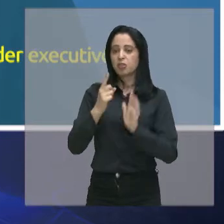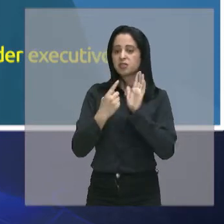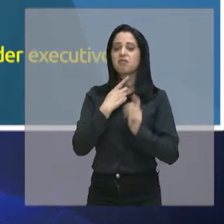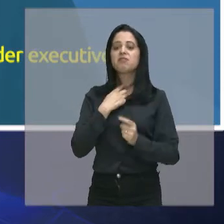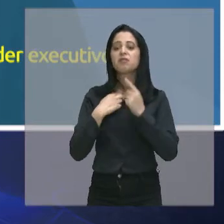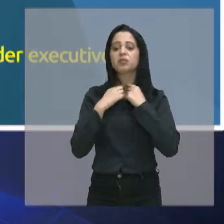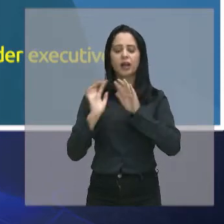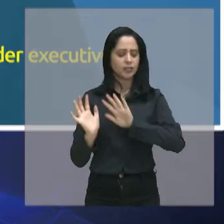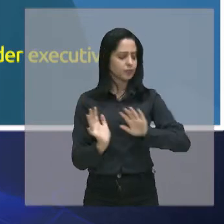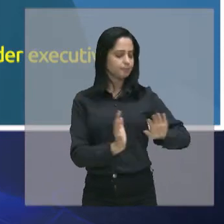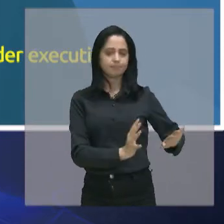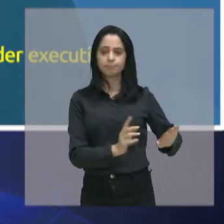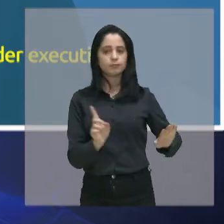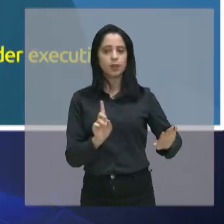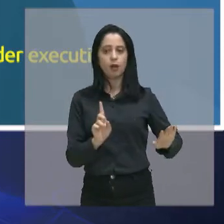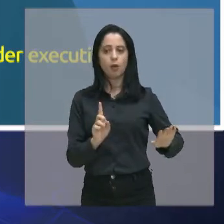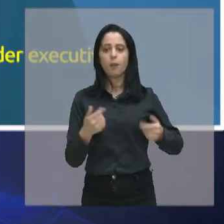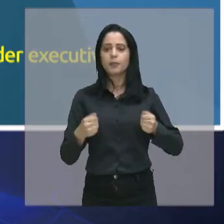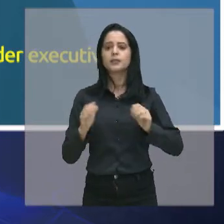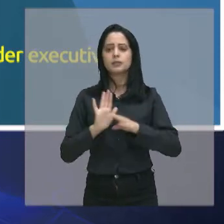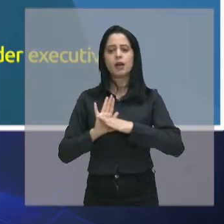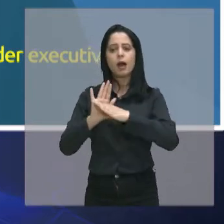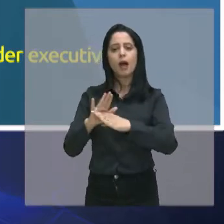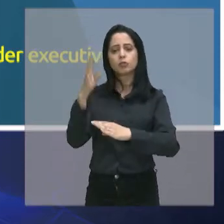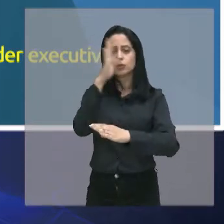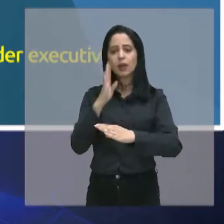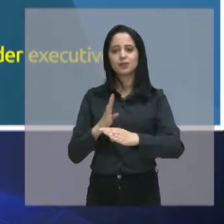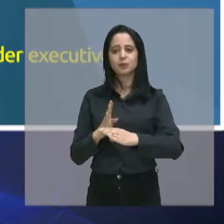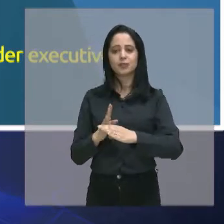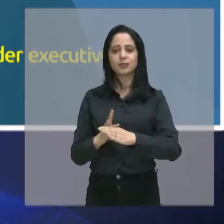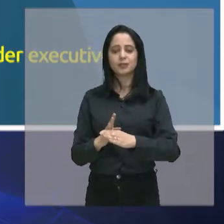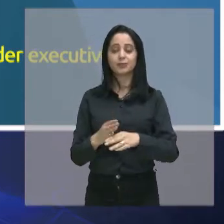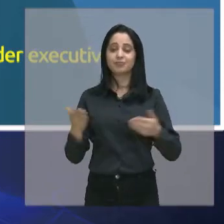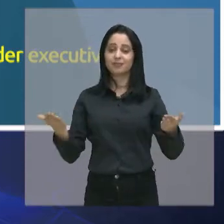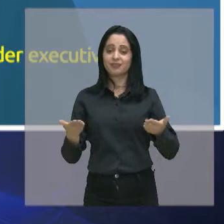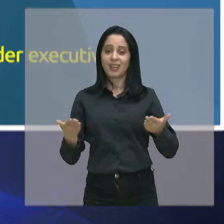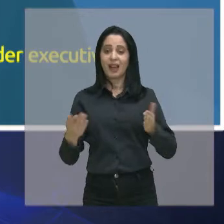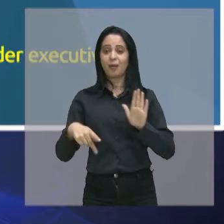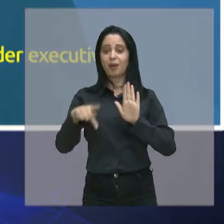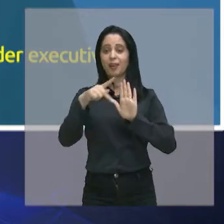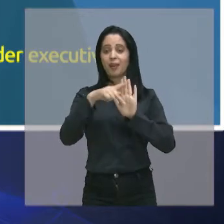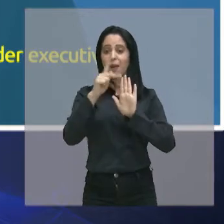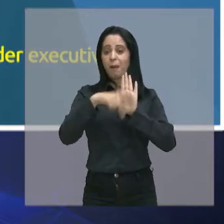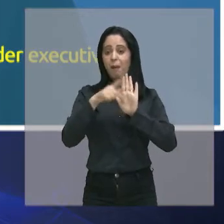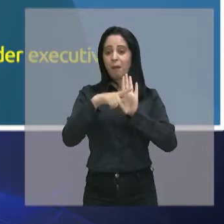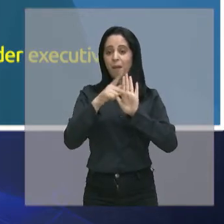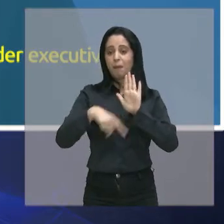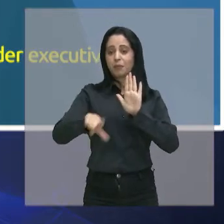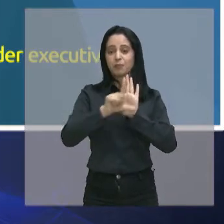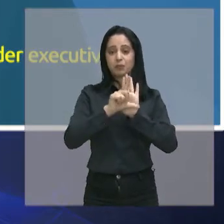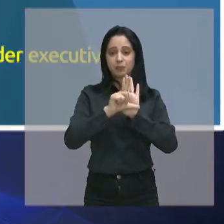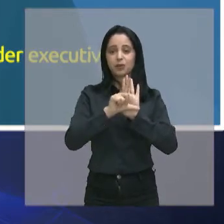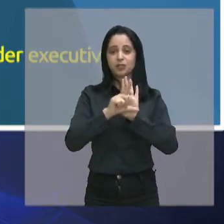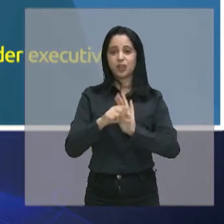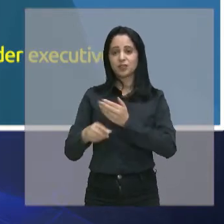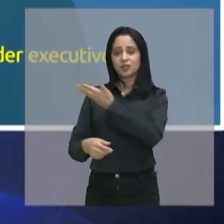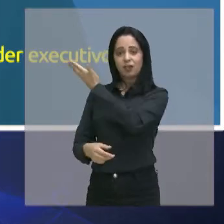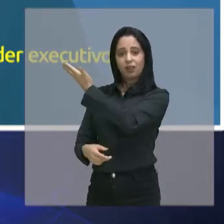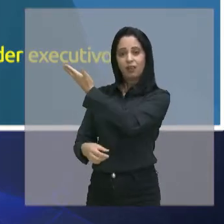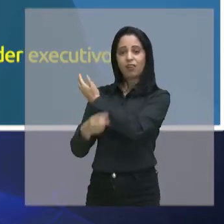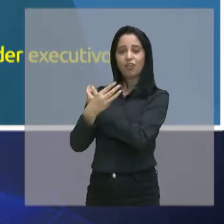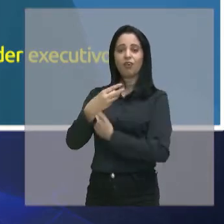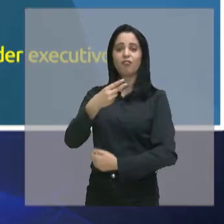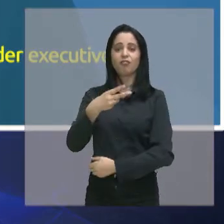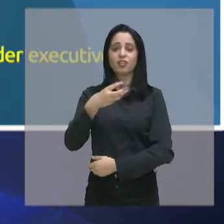familiares. E recebemos de presente essa proposta de lei, do projeto Lei 2327, que